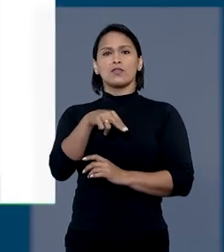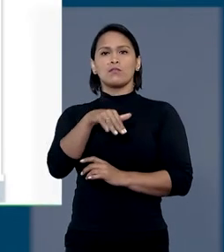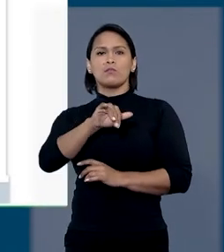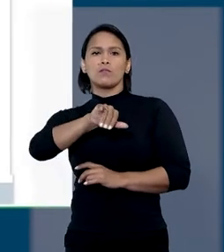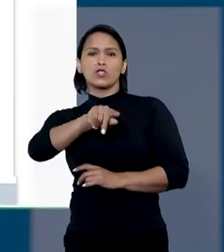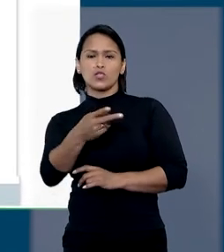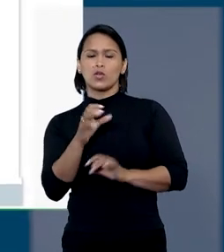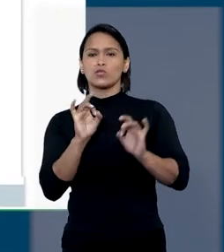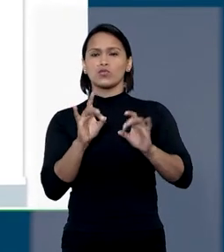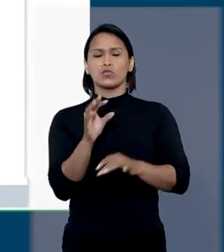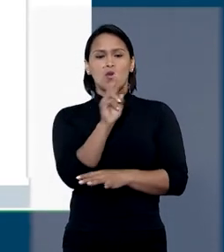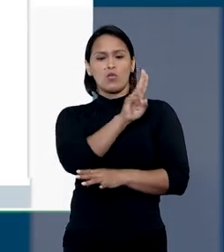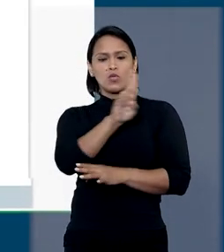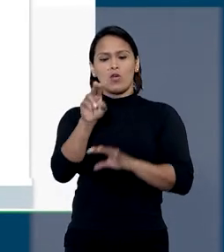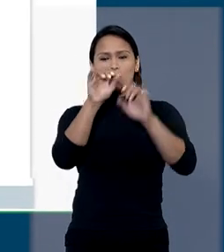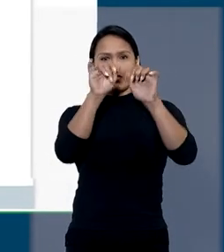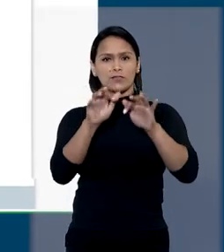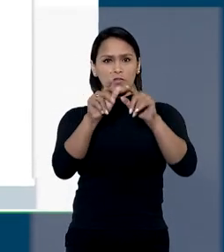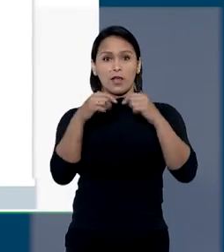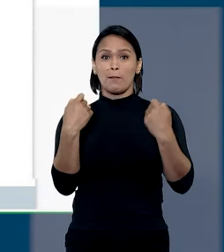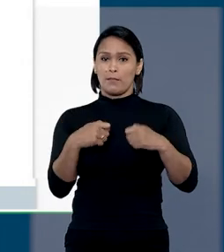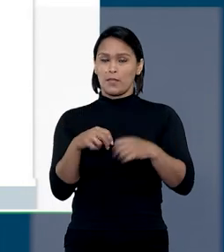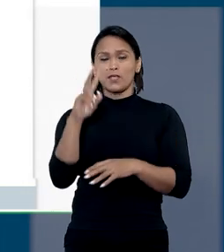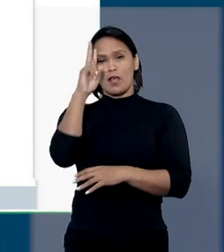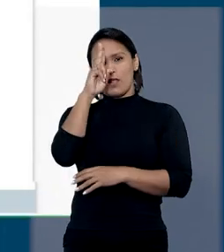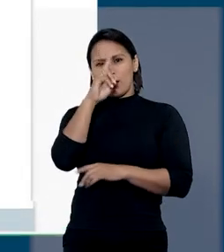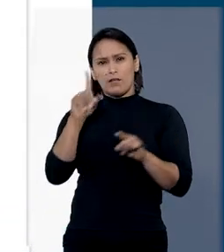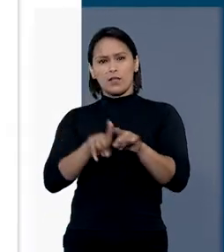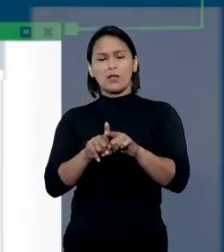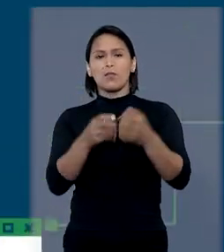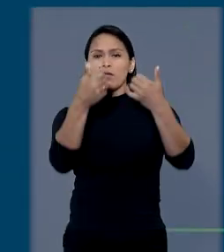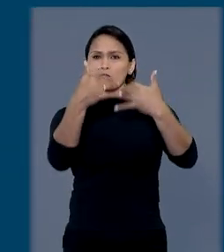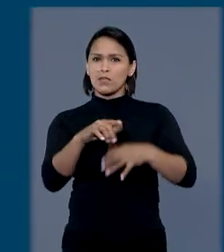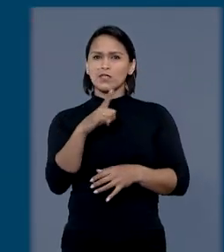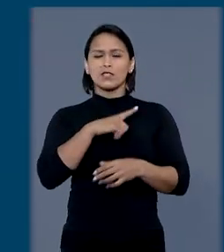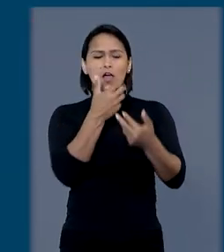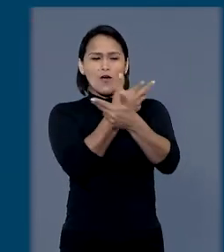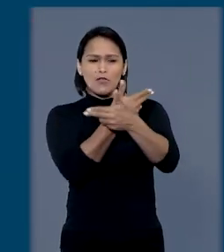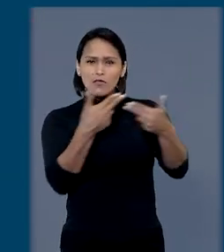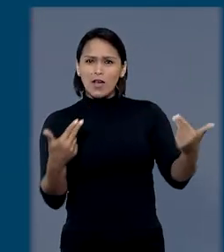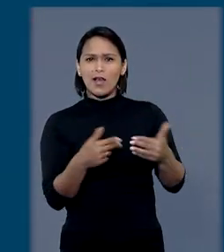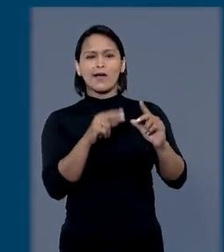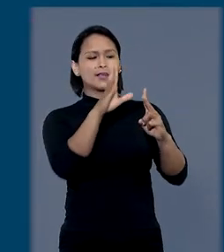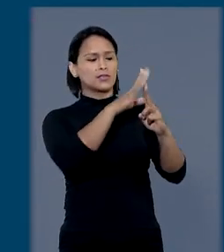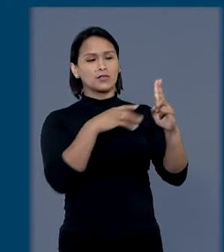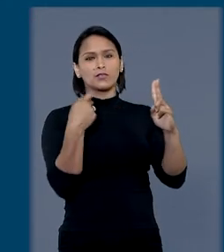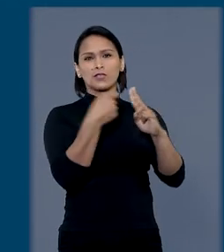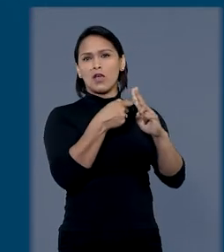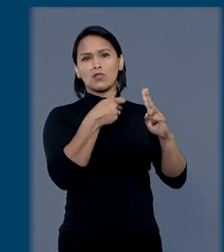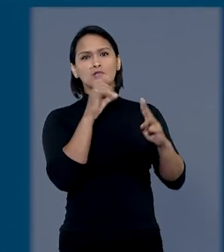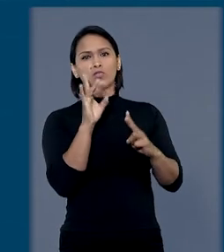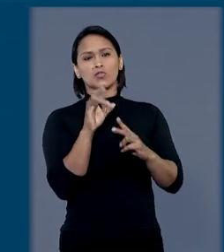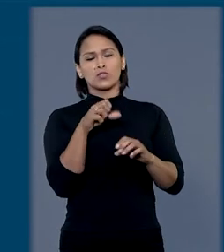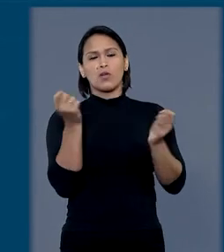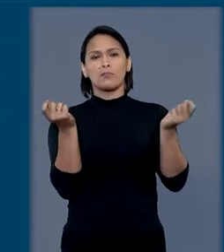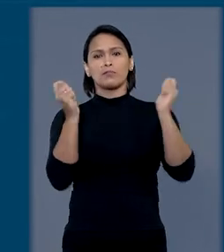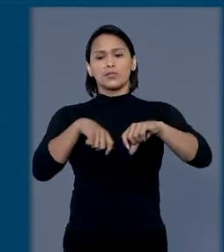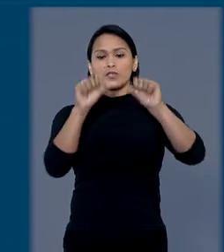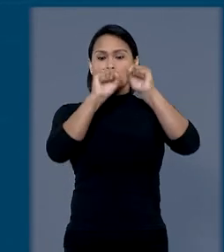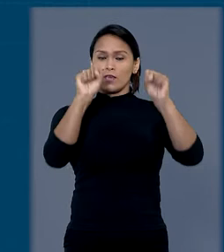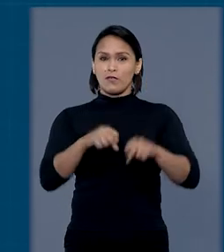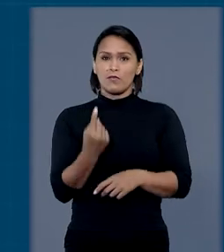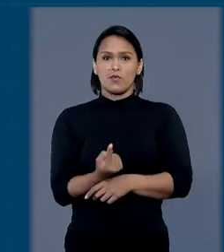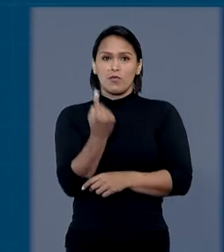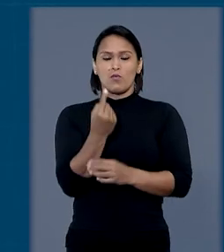CNPJ, apenas digite o nome. Vale ressaltar também que, mesmo que existam vários autores, o sistema só